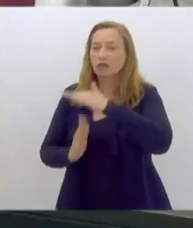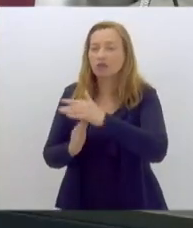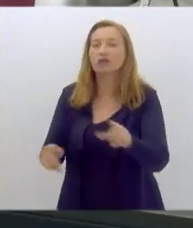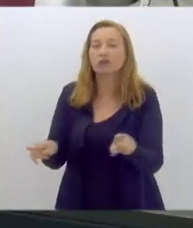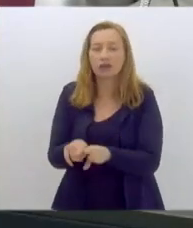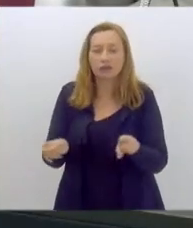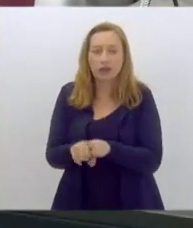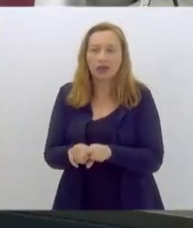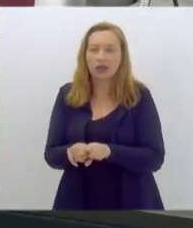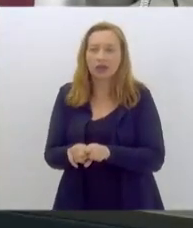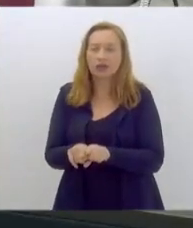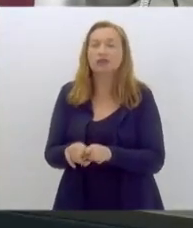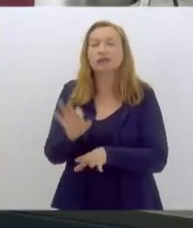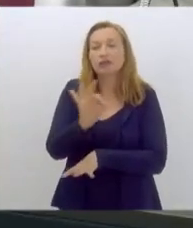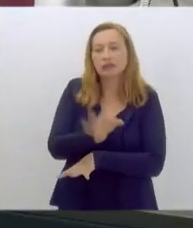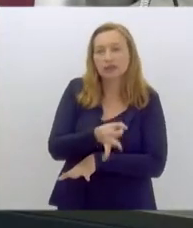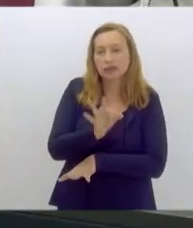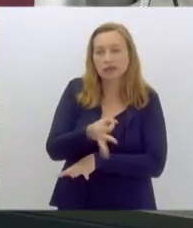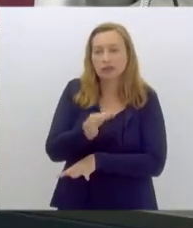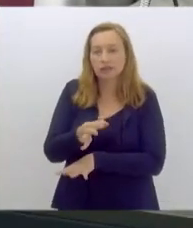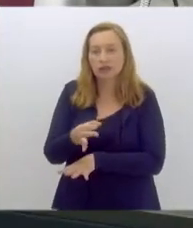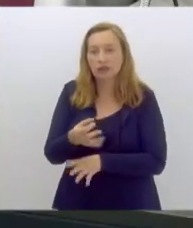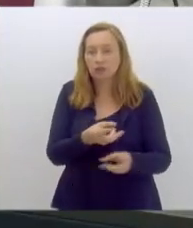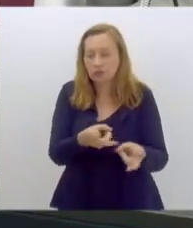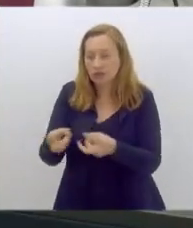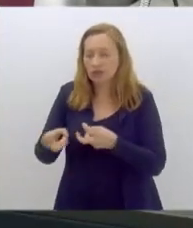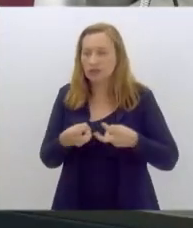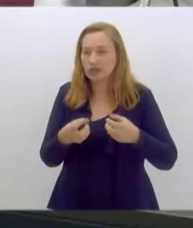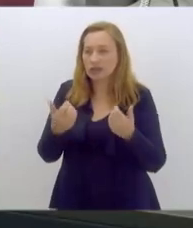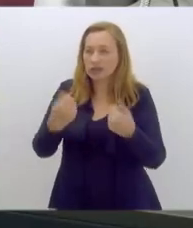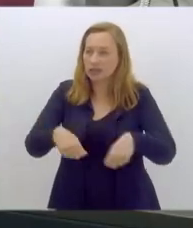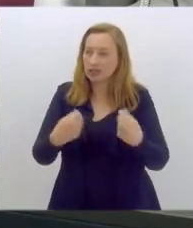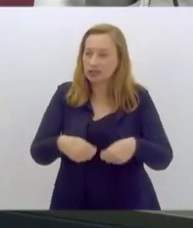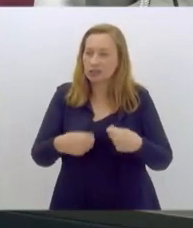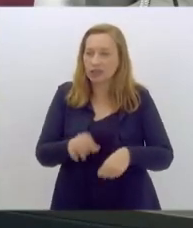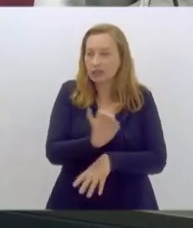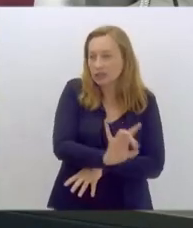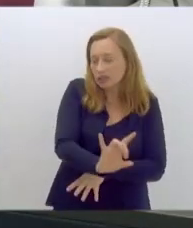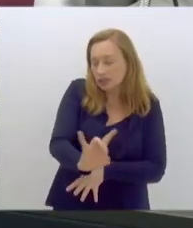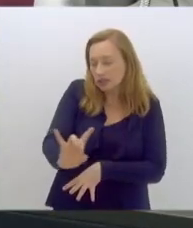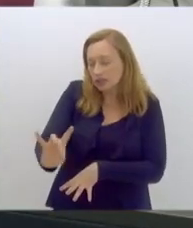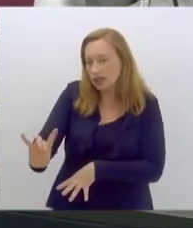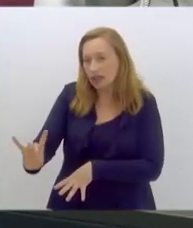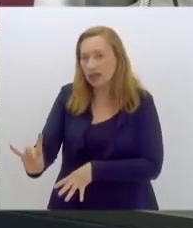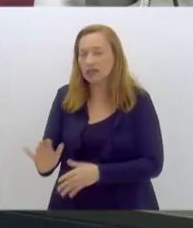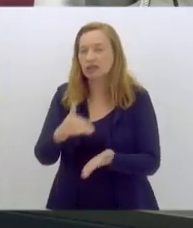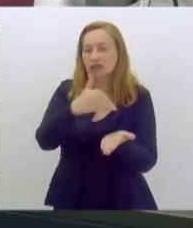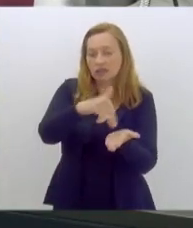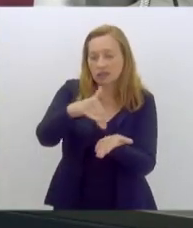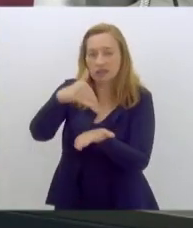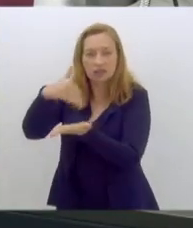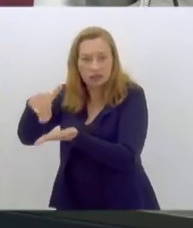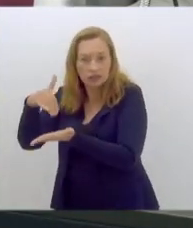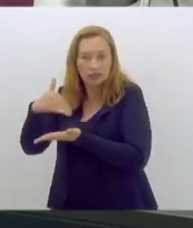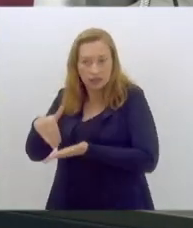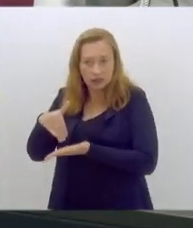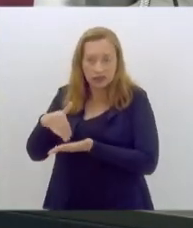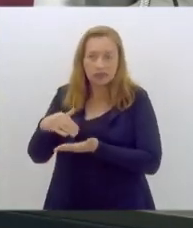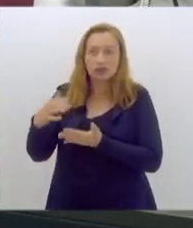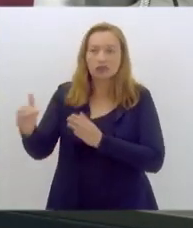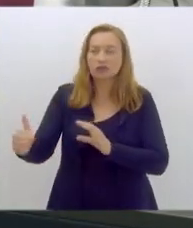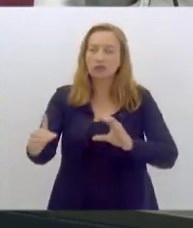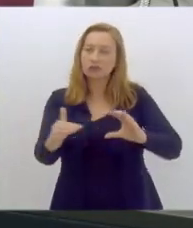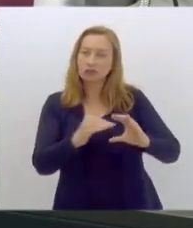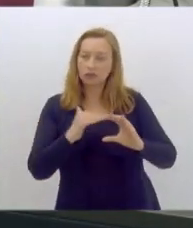a partir obviamente das necessidades de cada de cada secretaria e secretarias nos